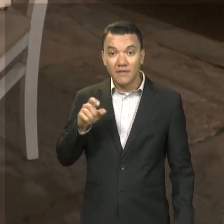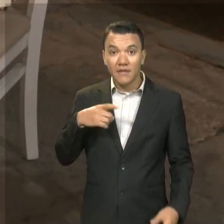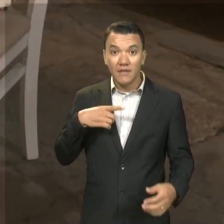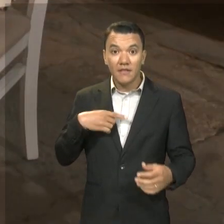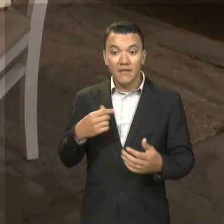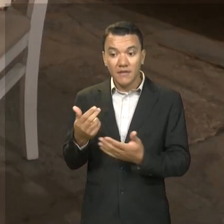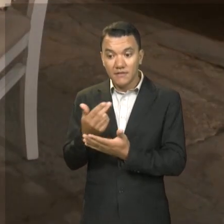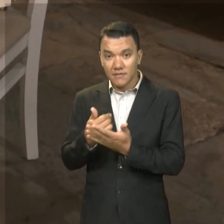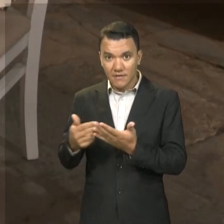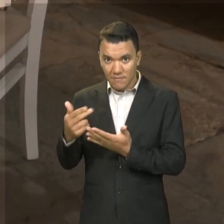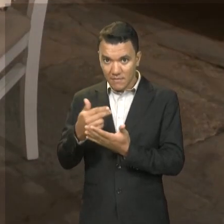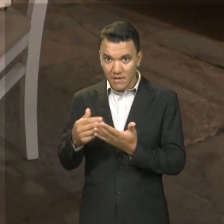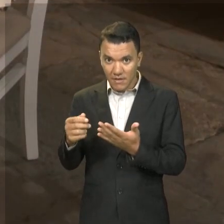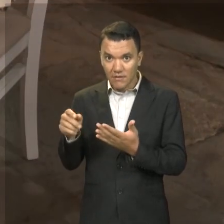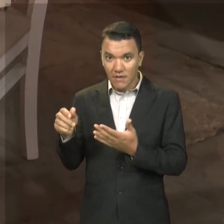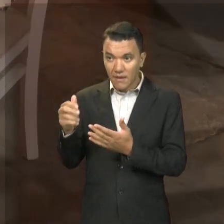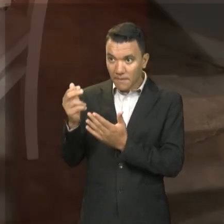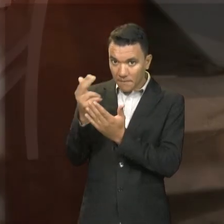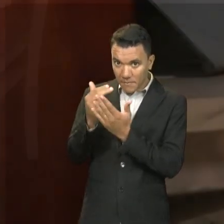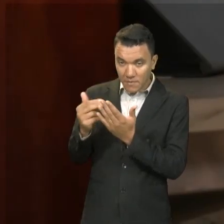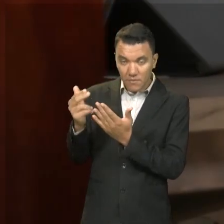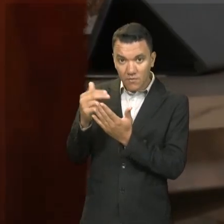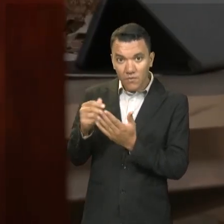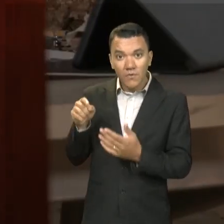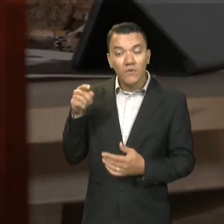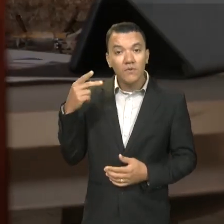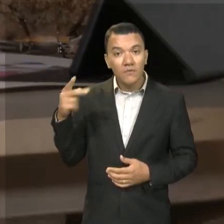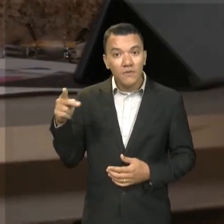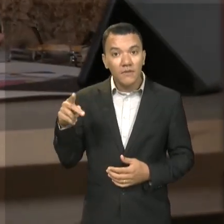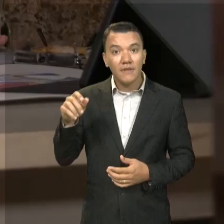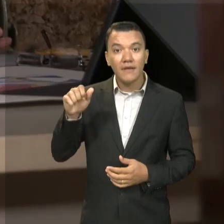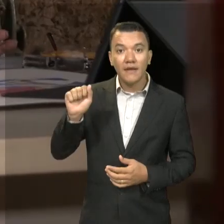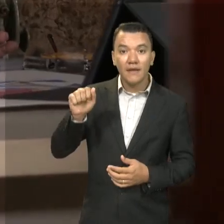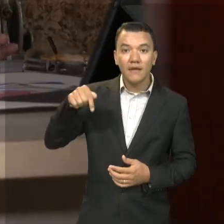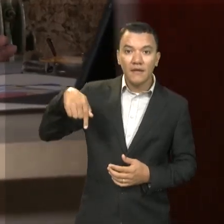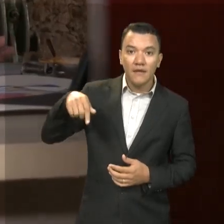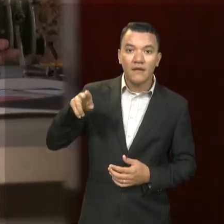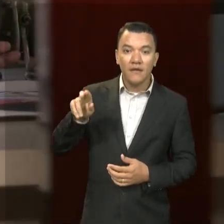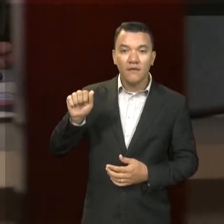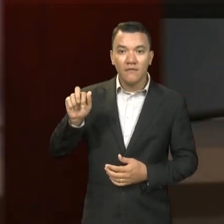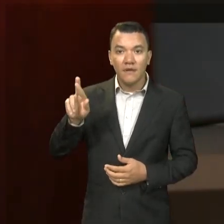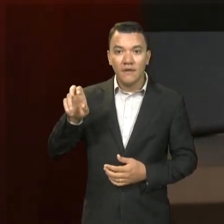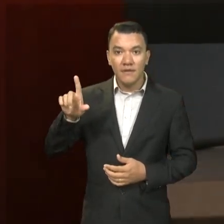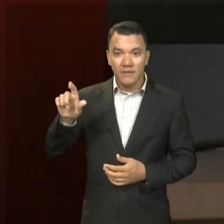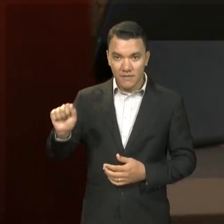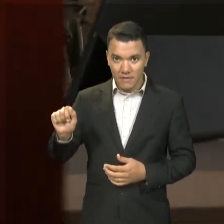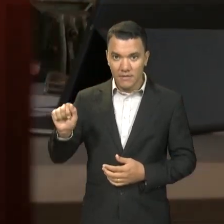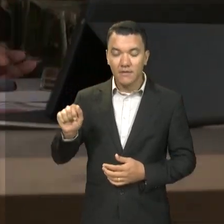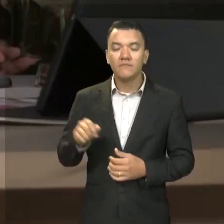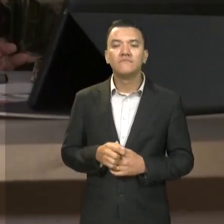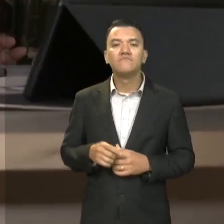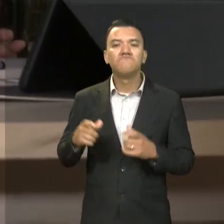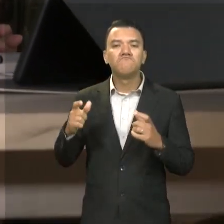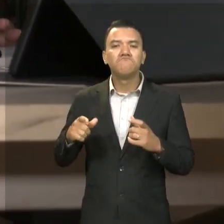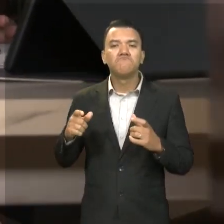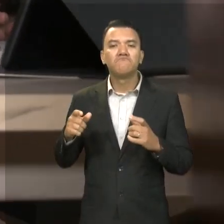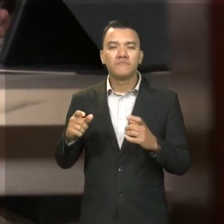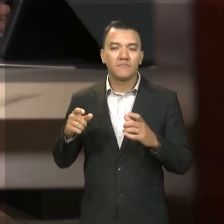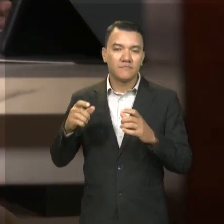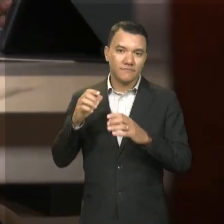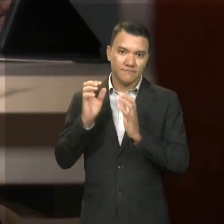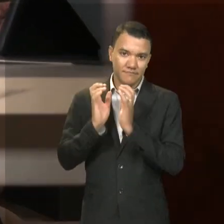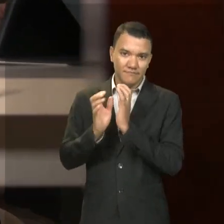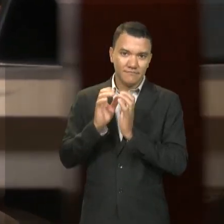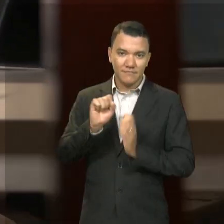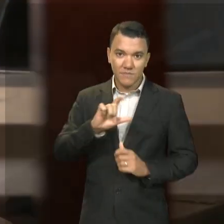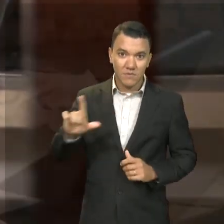em aquarela, é neste ateliê, localizado no coração do Centro Histórico de São Luís, que ela encontra inspiração para